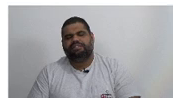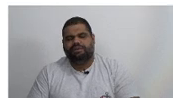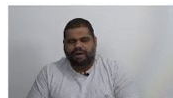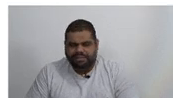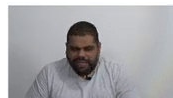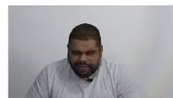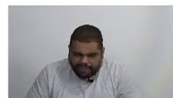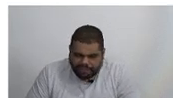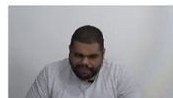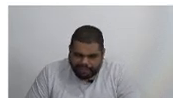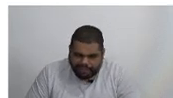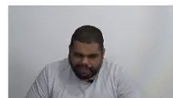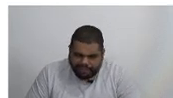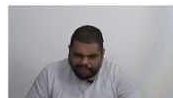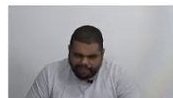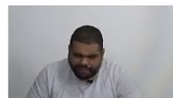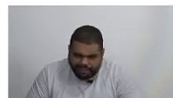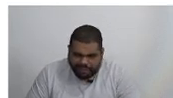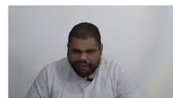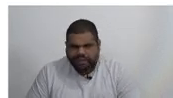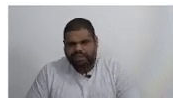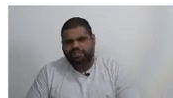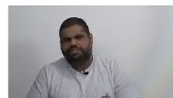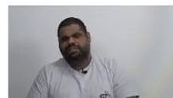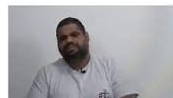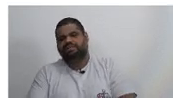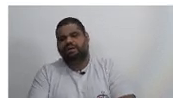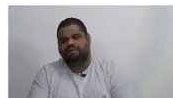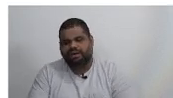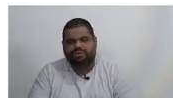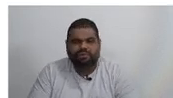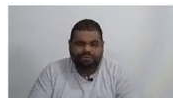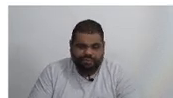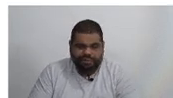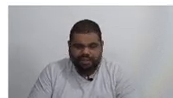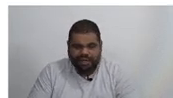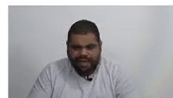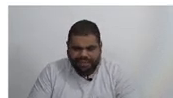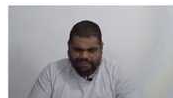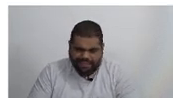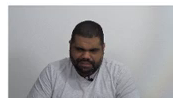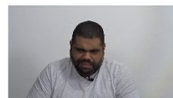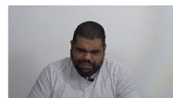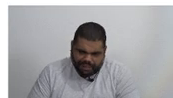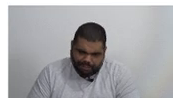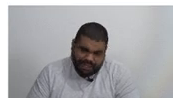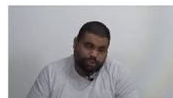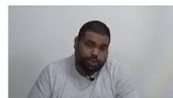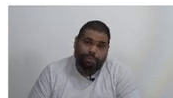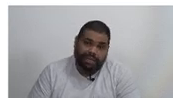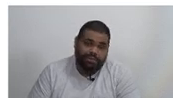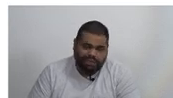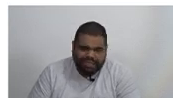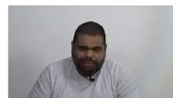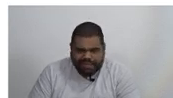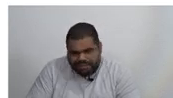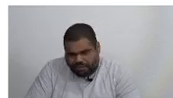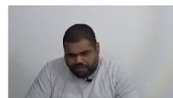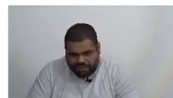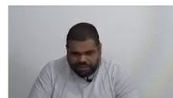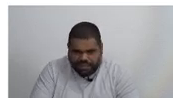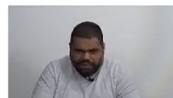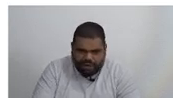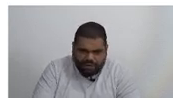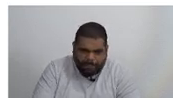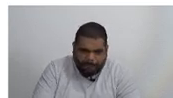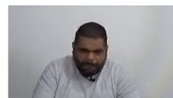X igual a zero. E x igual a quanto? A 16, né? Menos com menos vai dar mais. Então,